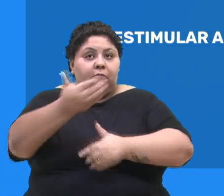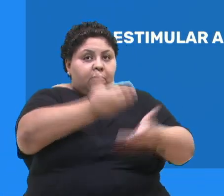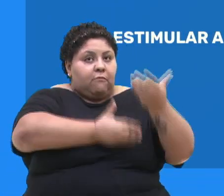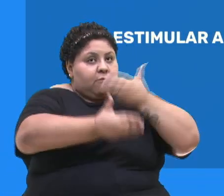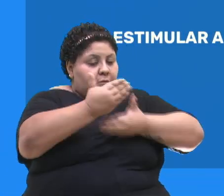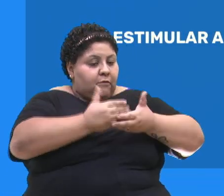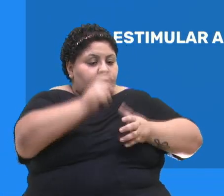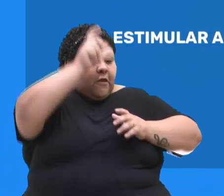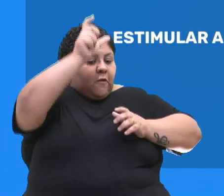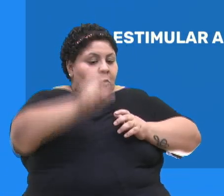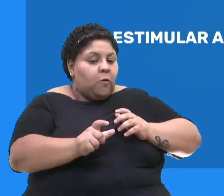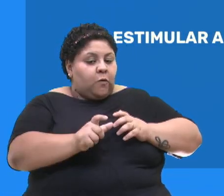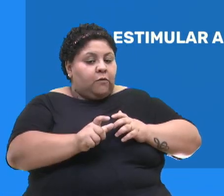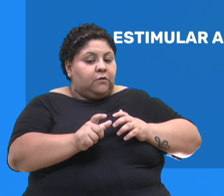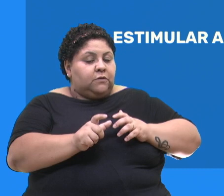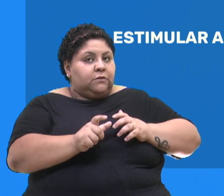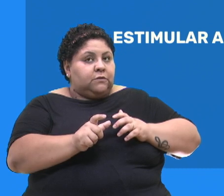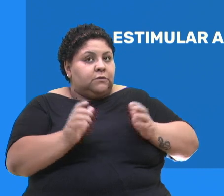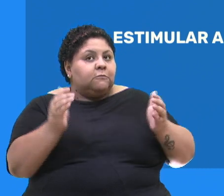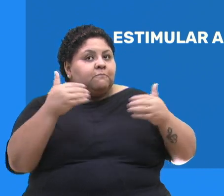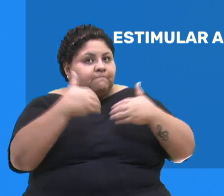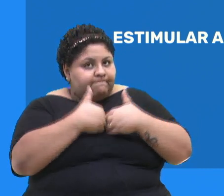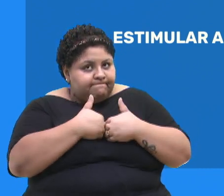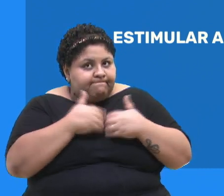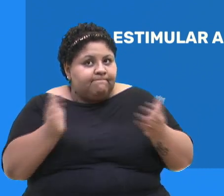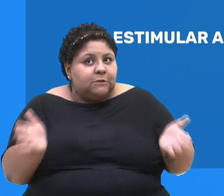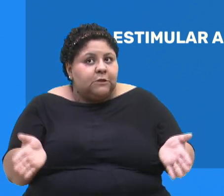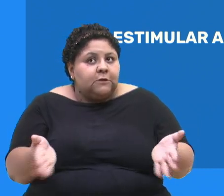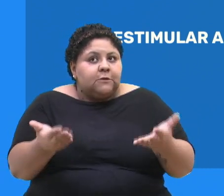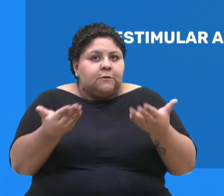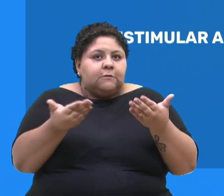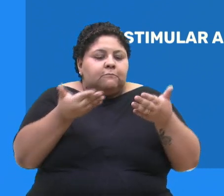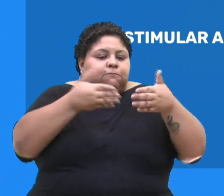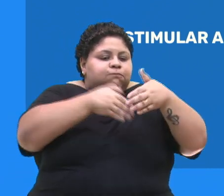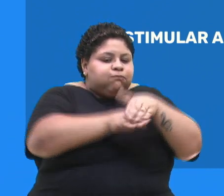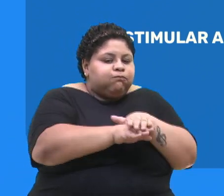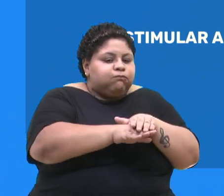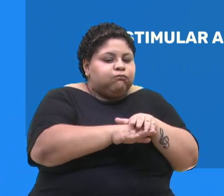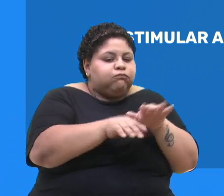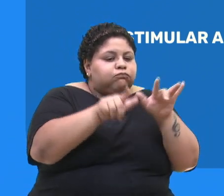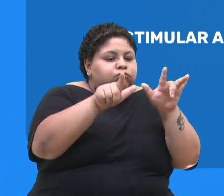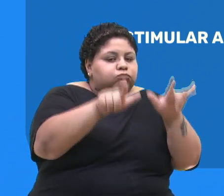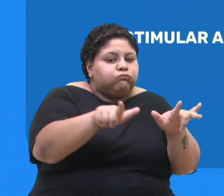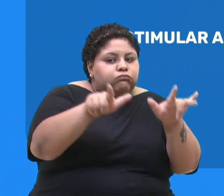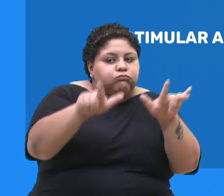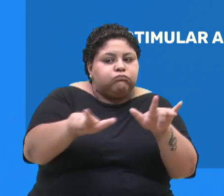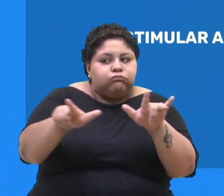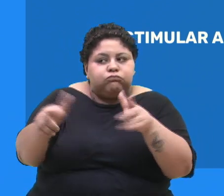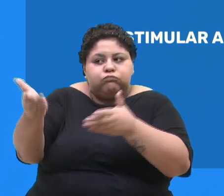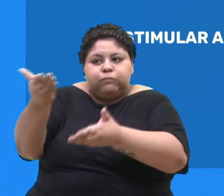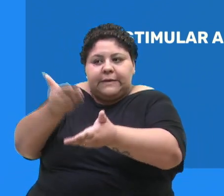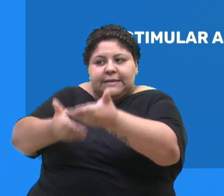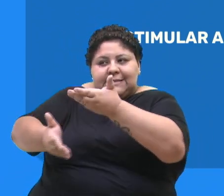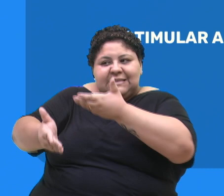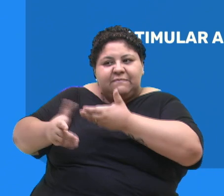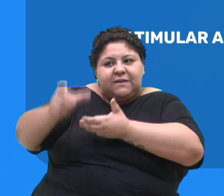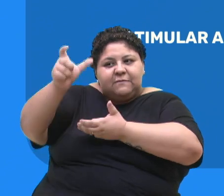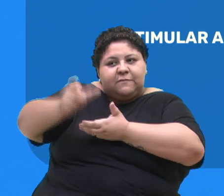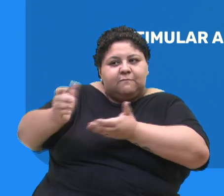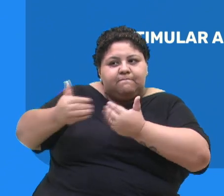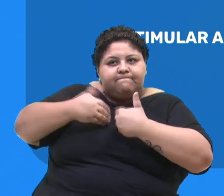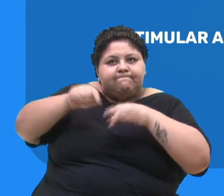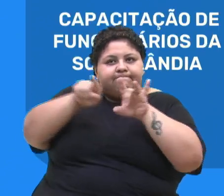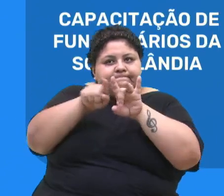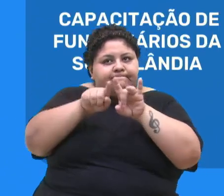às pessoas com TEA, né? Estimulando assim a adaptação dos espaços para receber autistas e também os